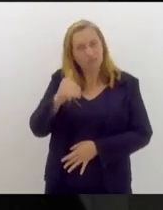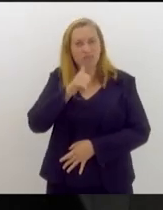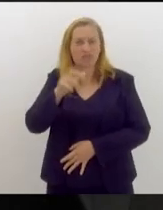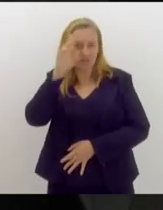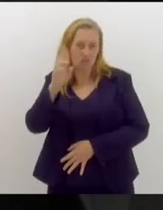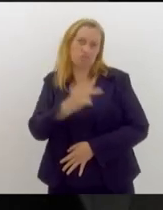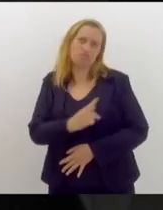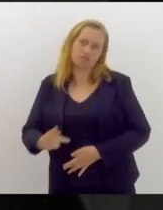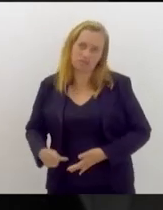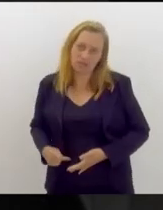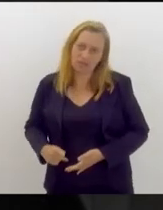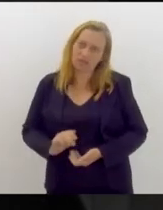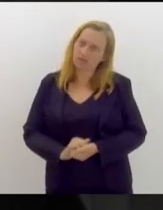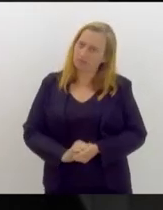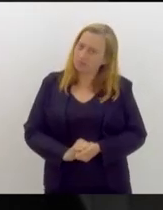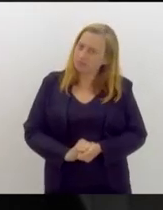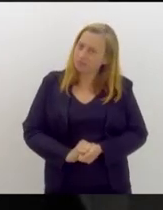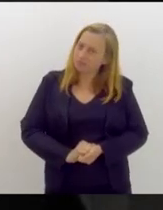será